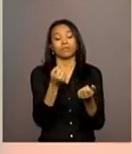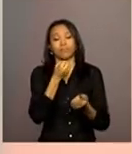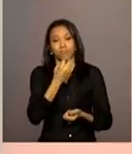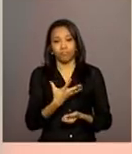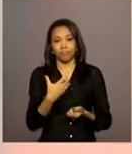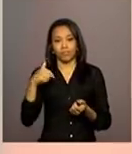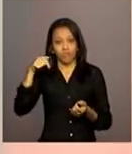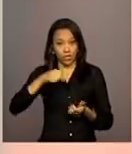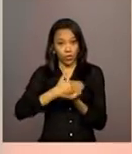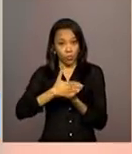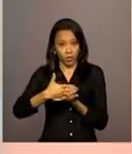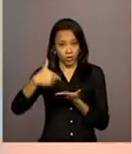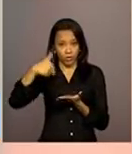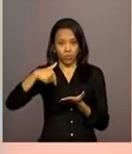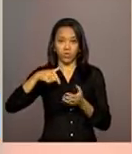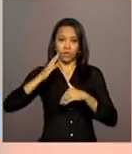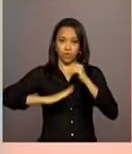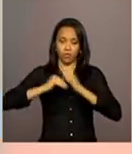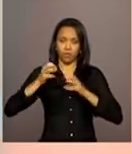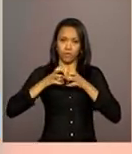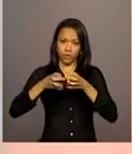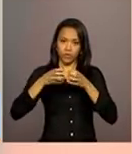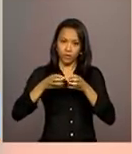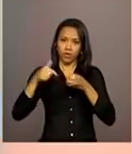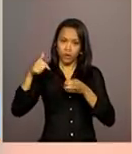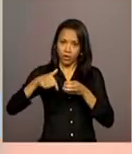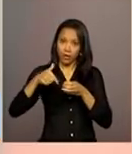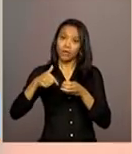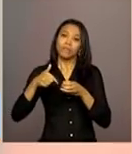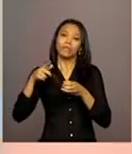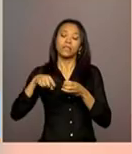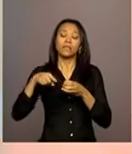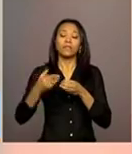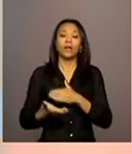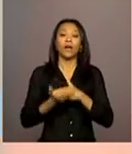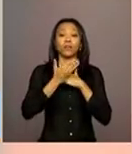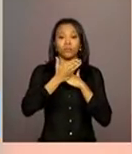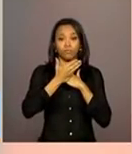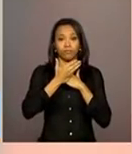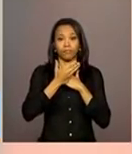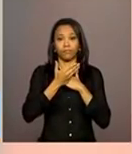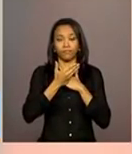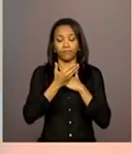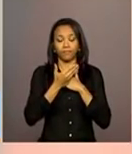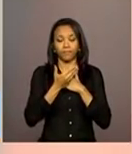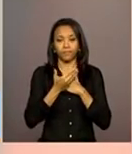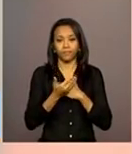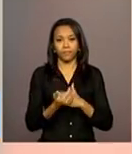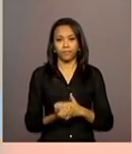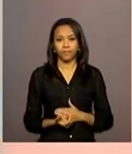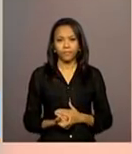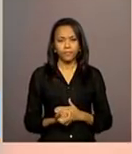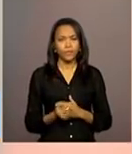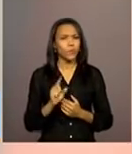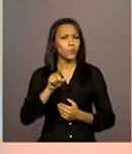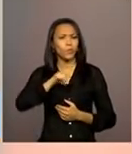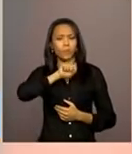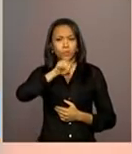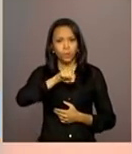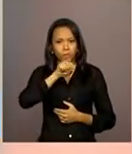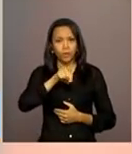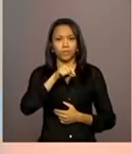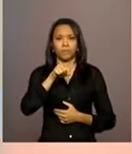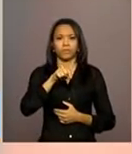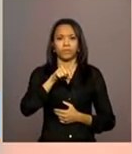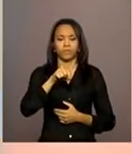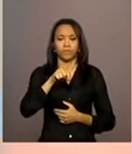essa equipe uma possibilidade de colaborar com a o enfrentamento